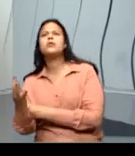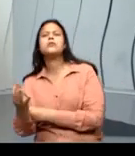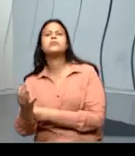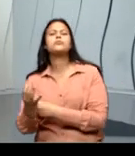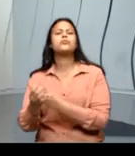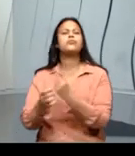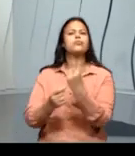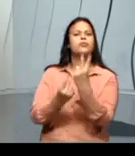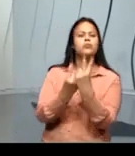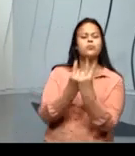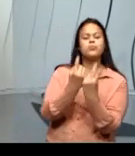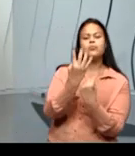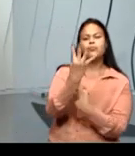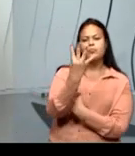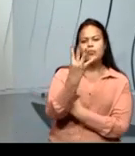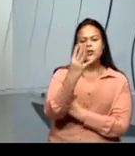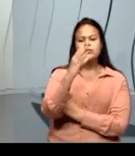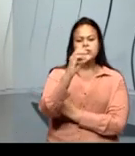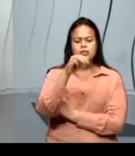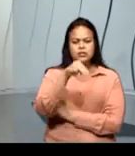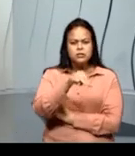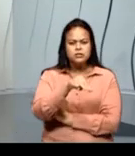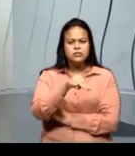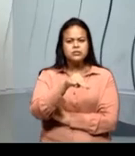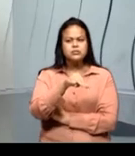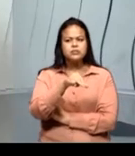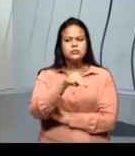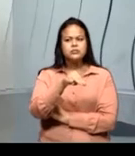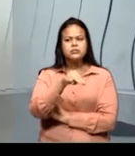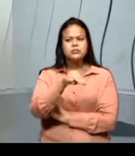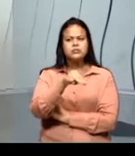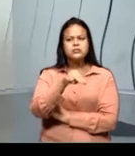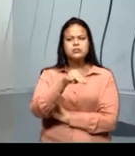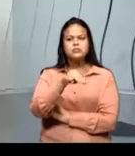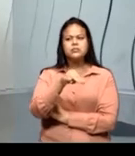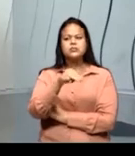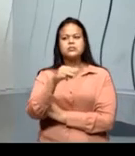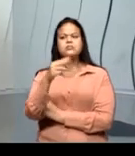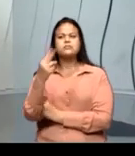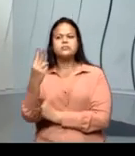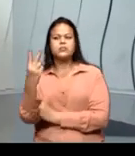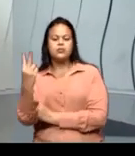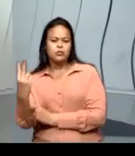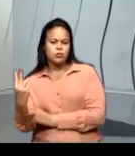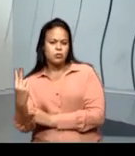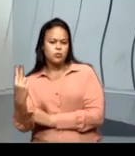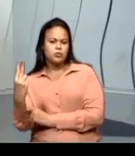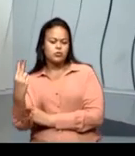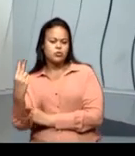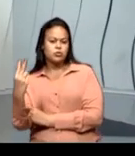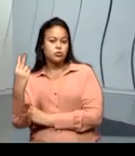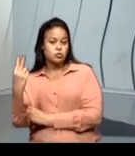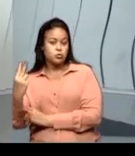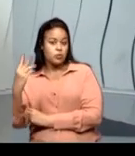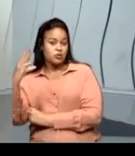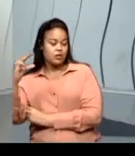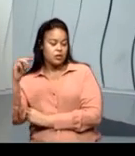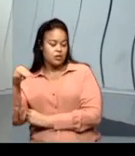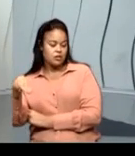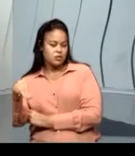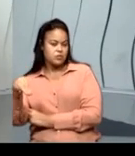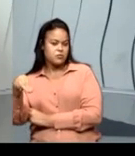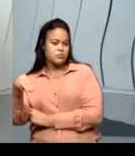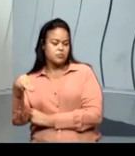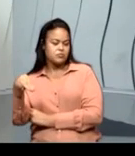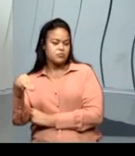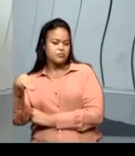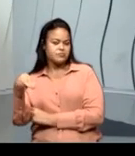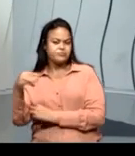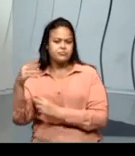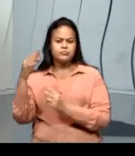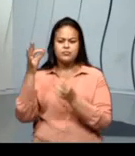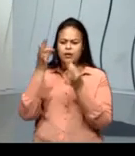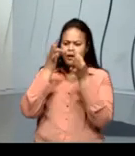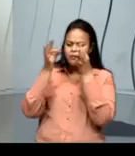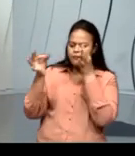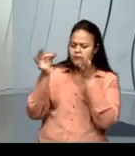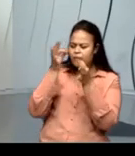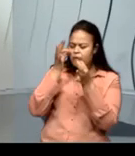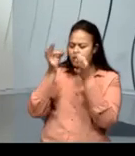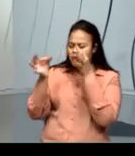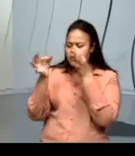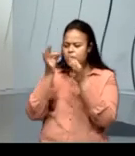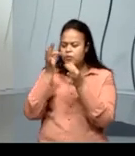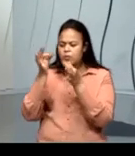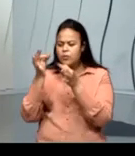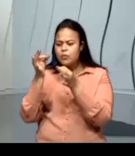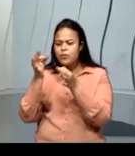4 centímetros, ele é para a direita, e o vetor 2 tem 2 centímetros e é para a direita. Quando eu olhar o vetor